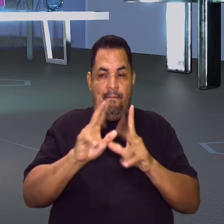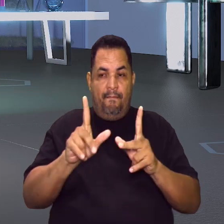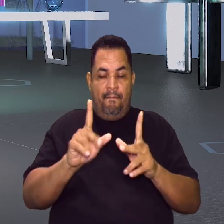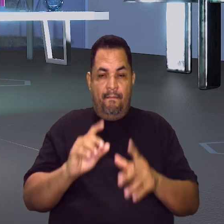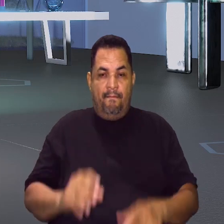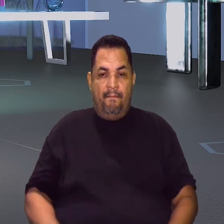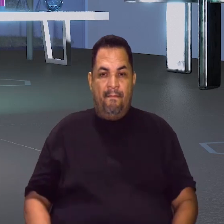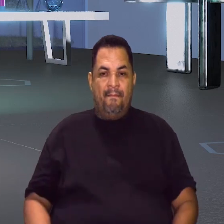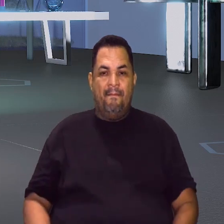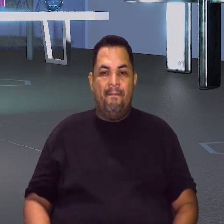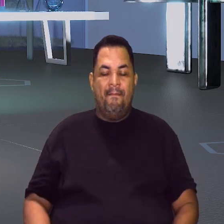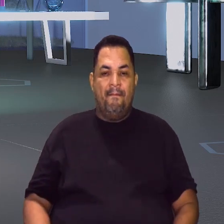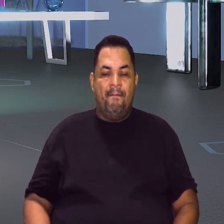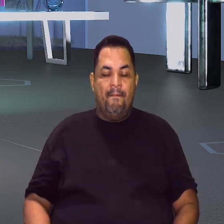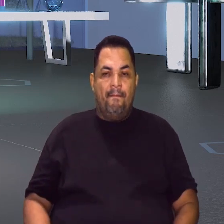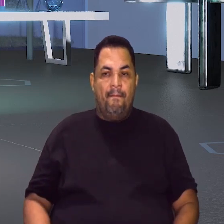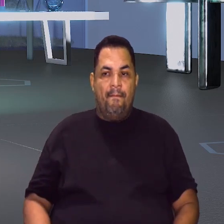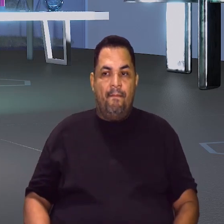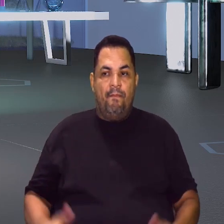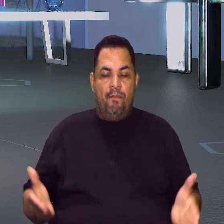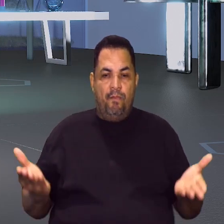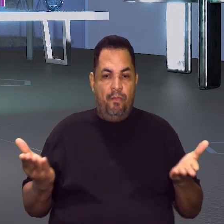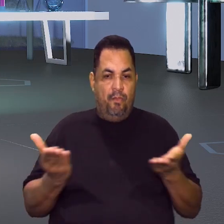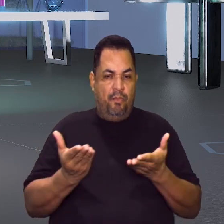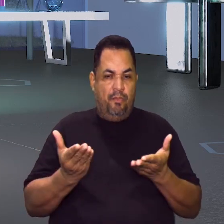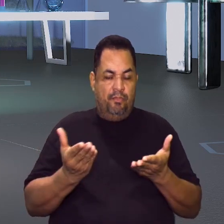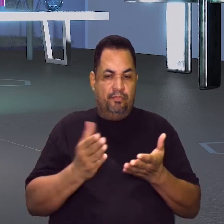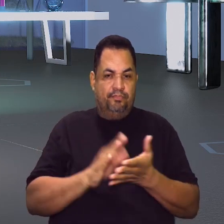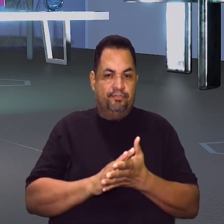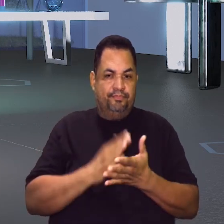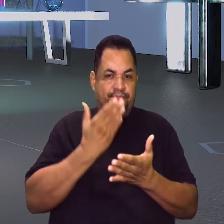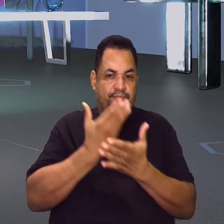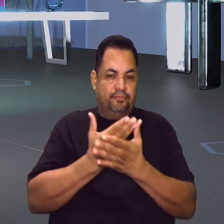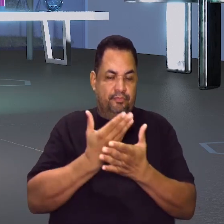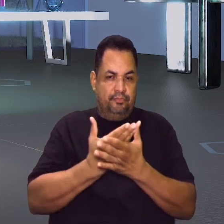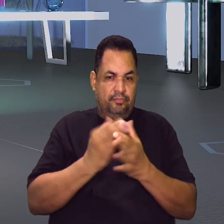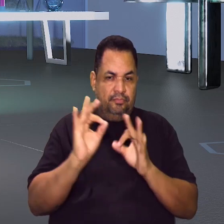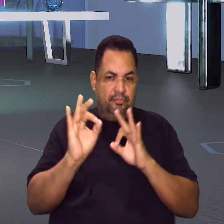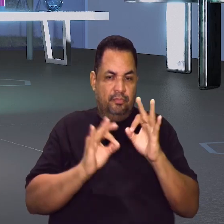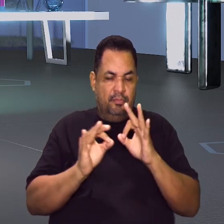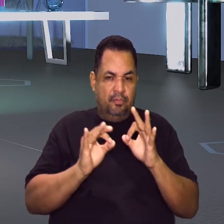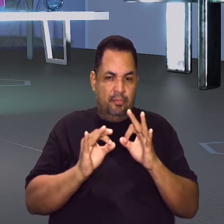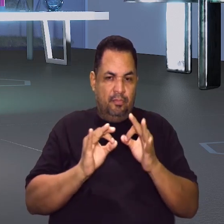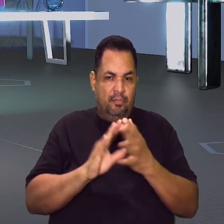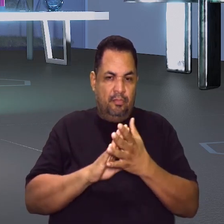certo? Este foi uma aula sobre